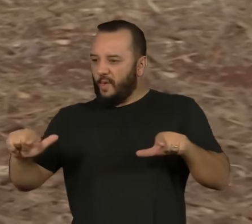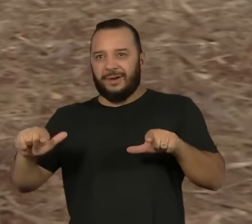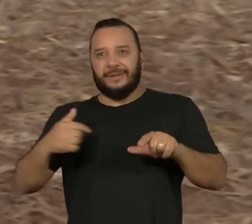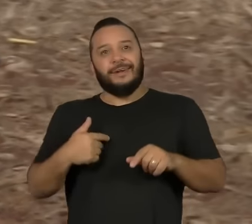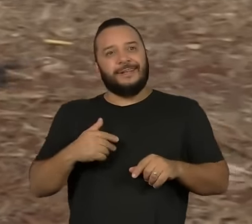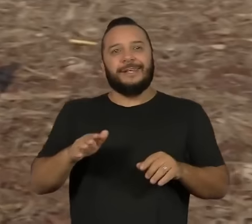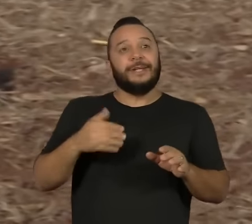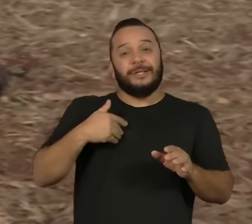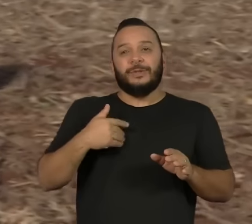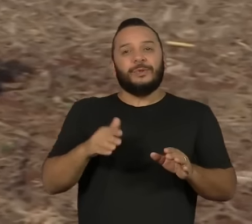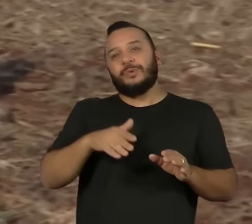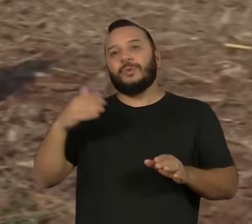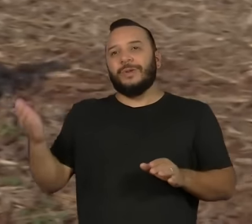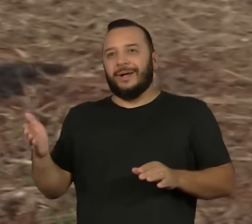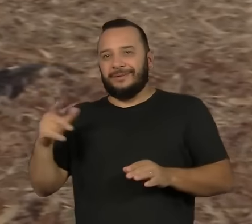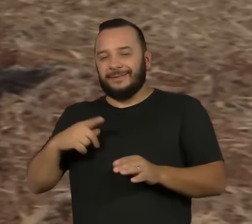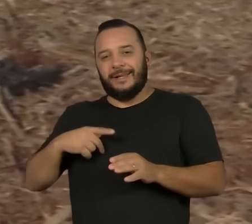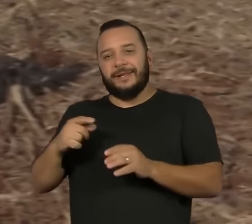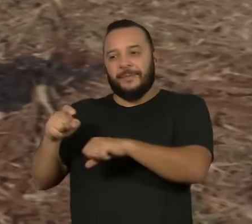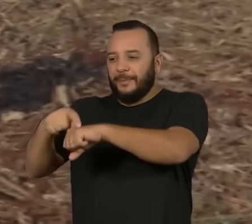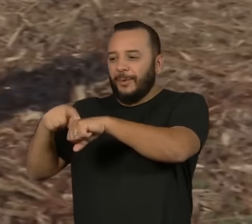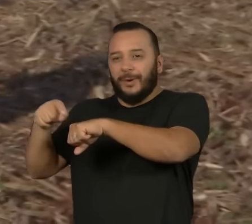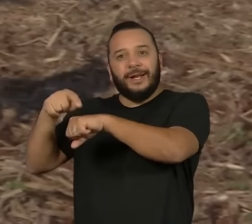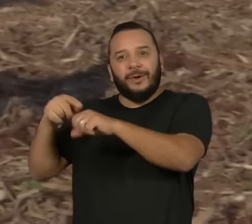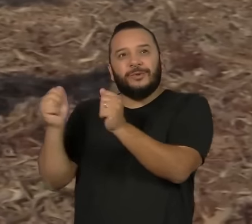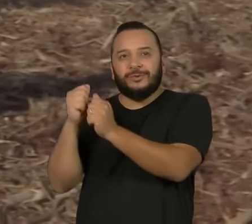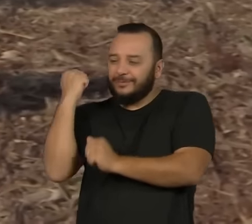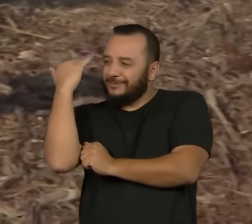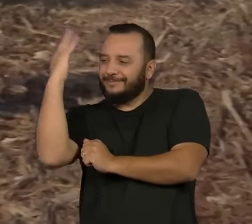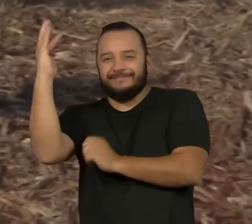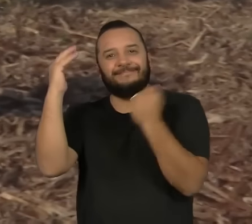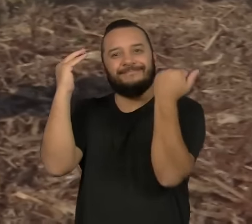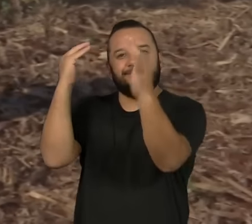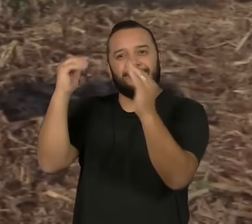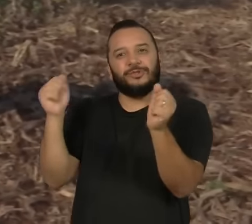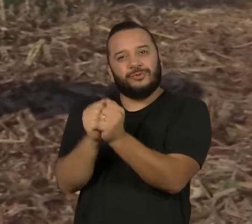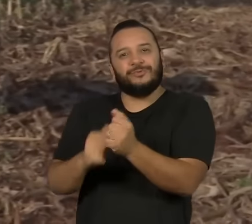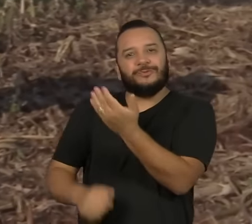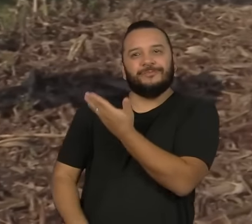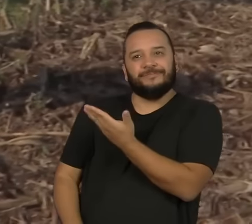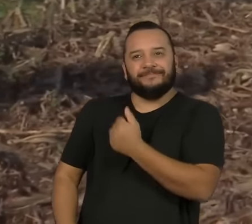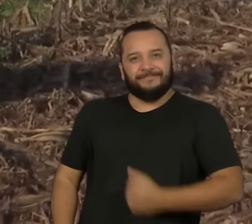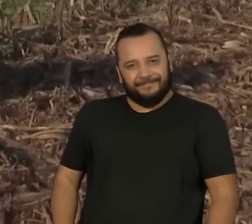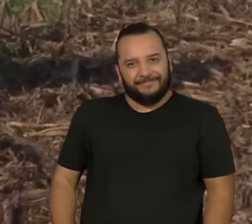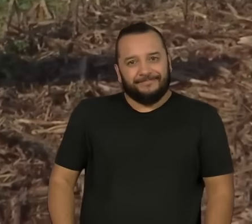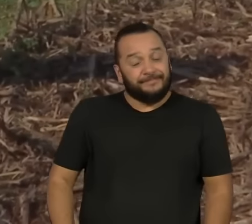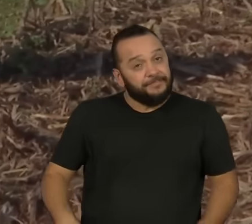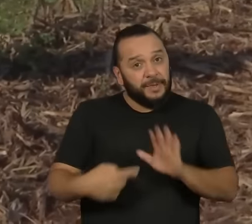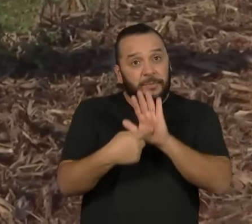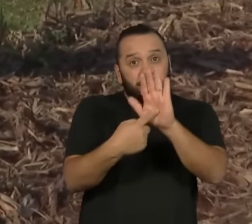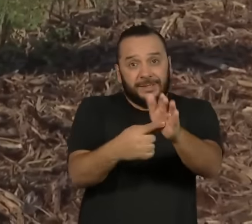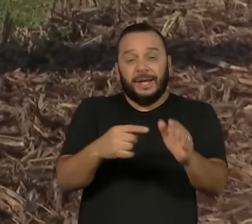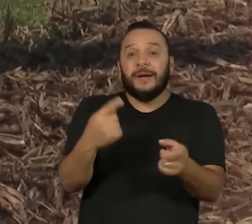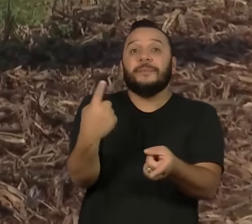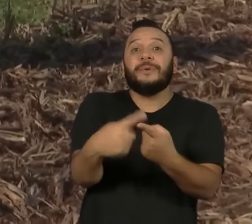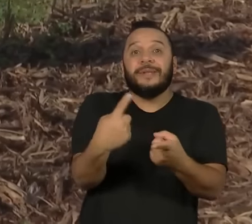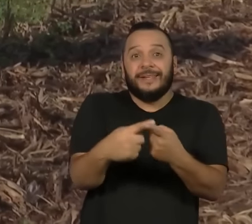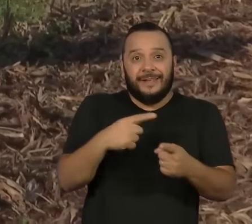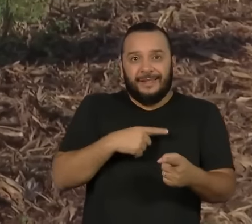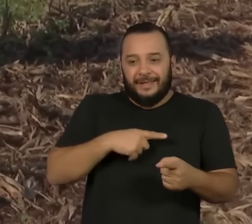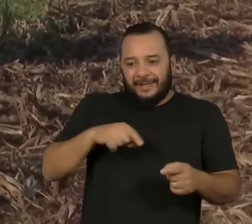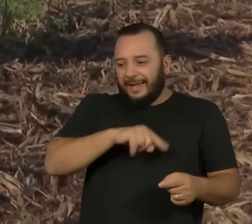produz os morangos junto com umas linhas de agrofloresta. E aqui a gente consegue mostrar bem, porque ainda